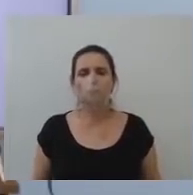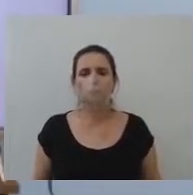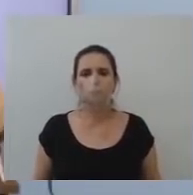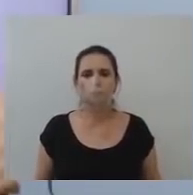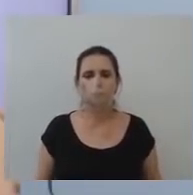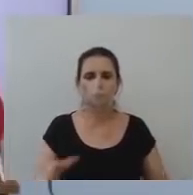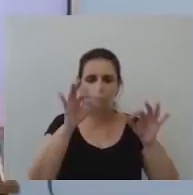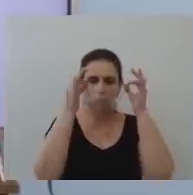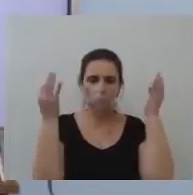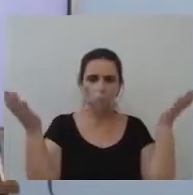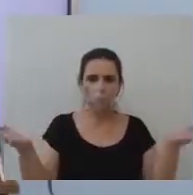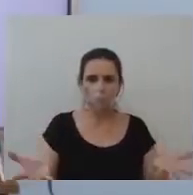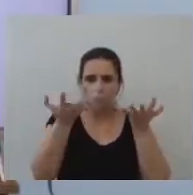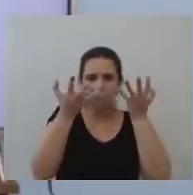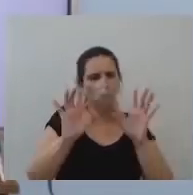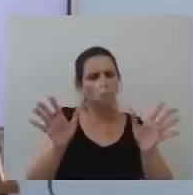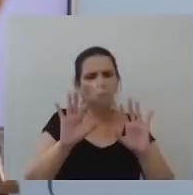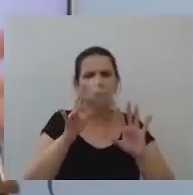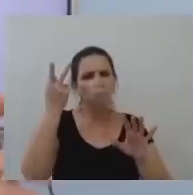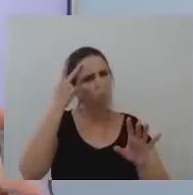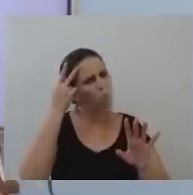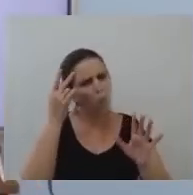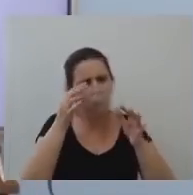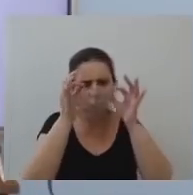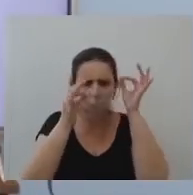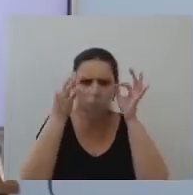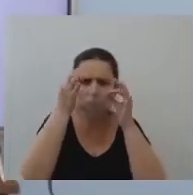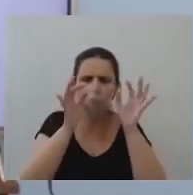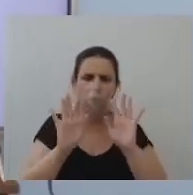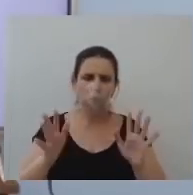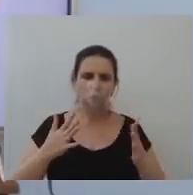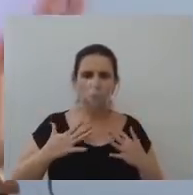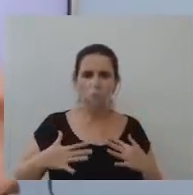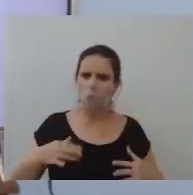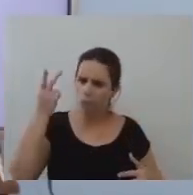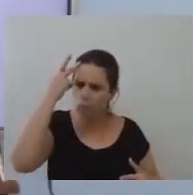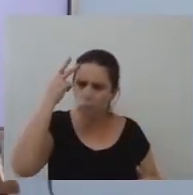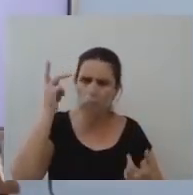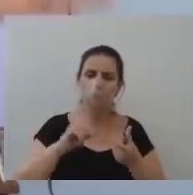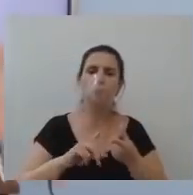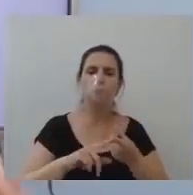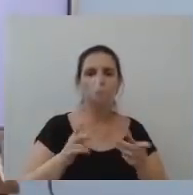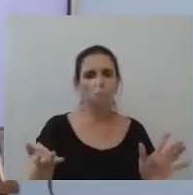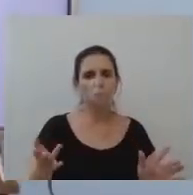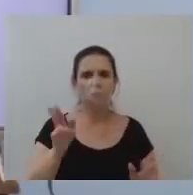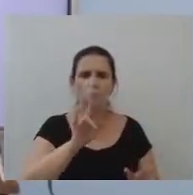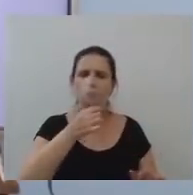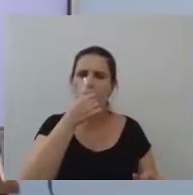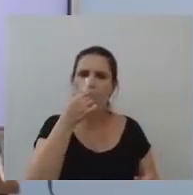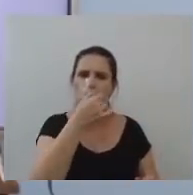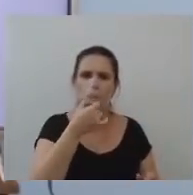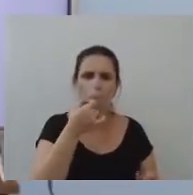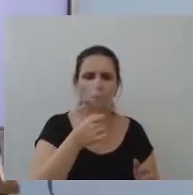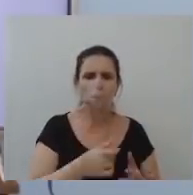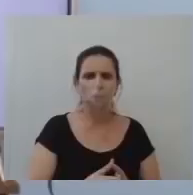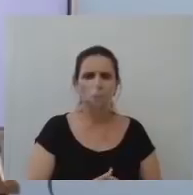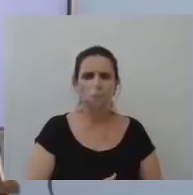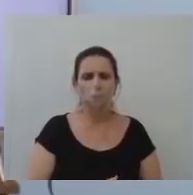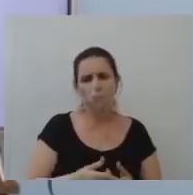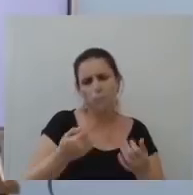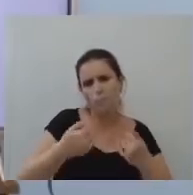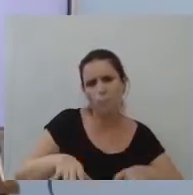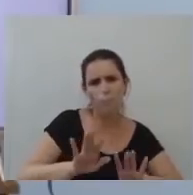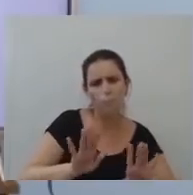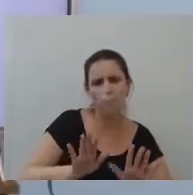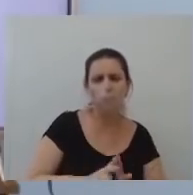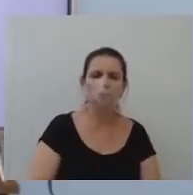uma maquiagem aí de festa. Não, pelo contrário. Sempre, não esqueça, se eu não uso o batom, não preciso colocar